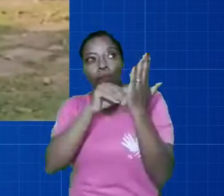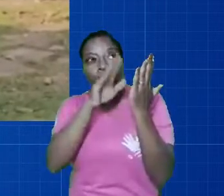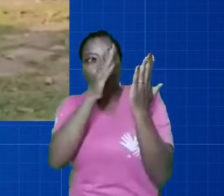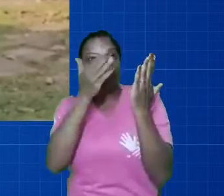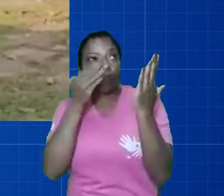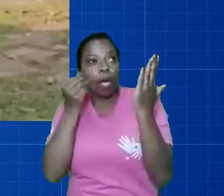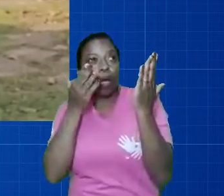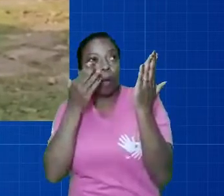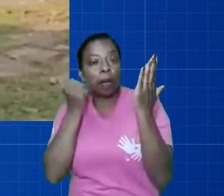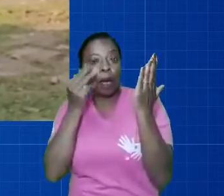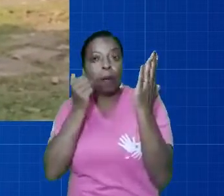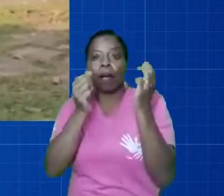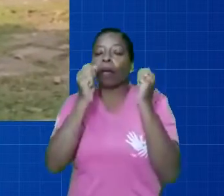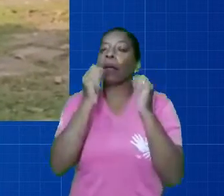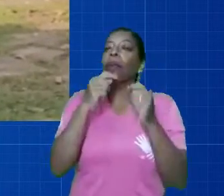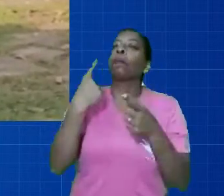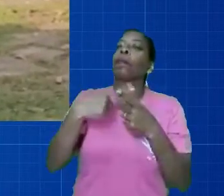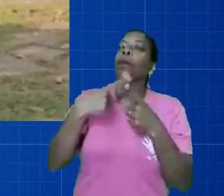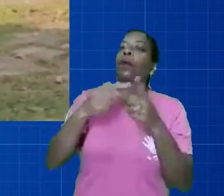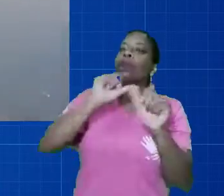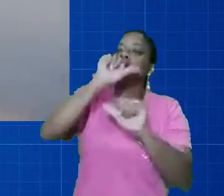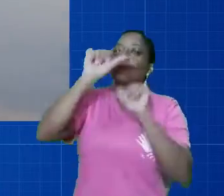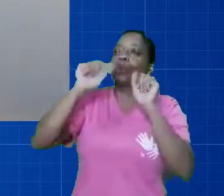mais adequado do que o Parque Cachoeira.